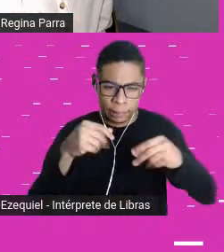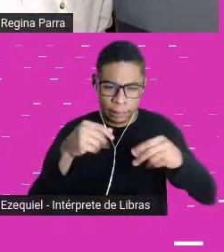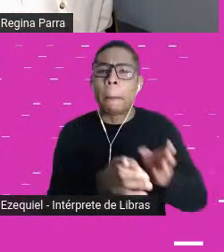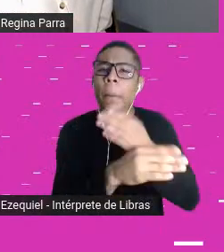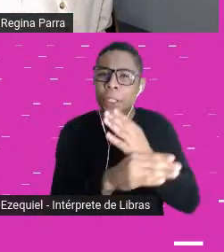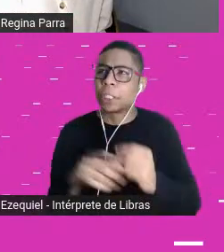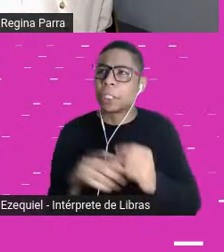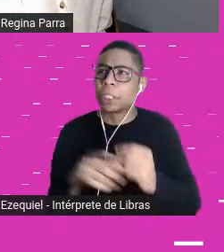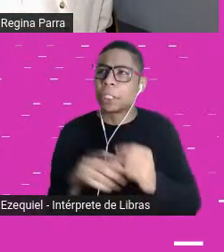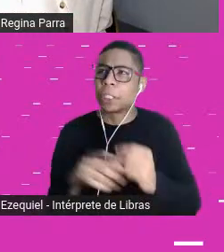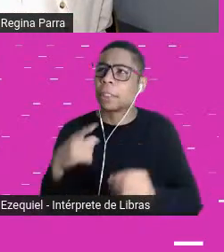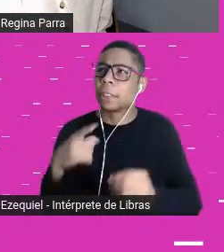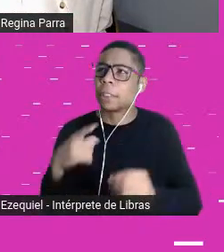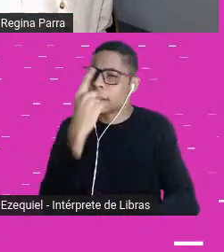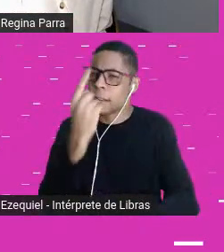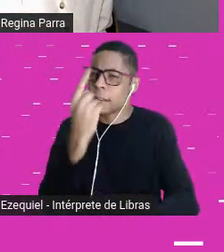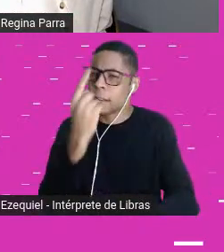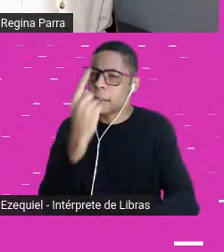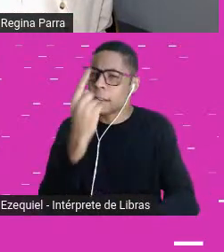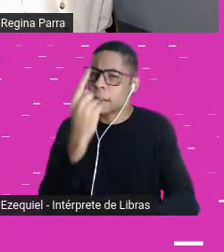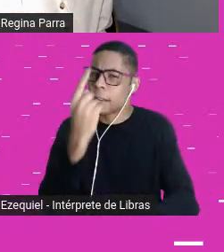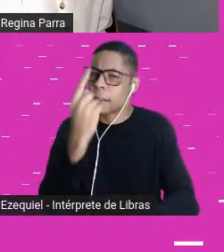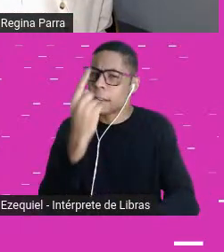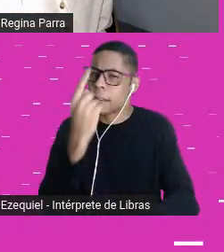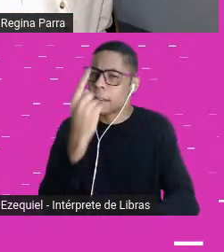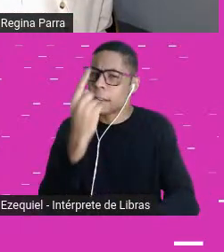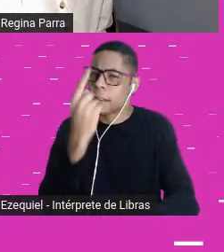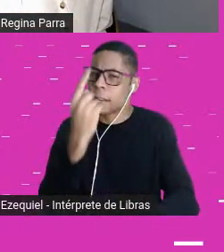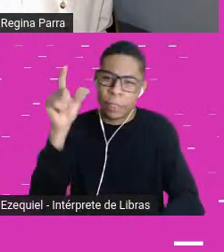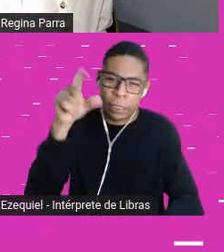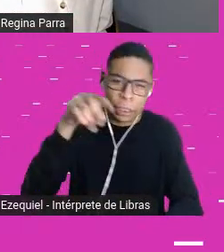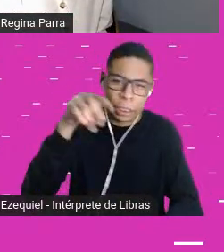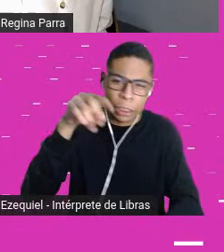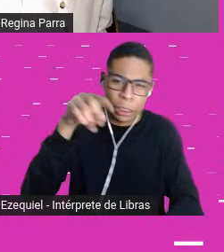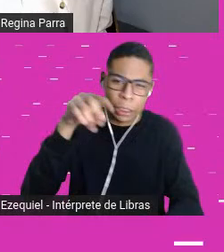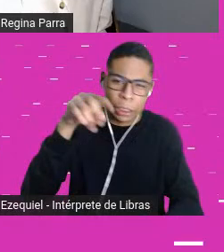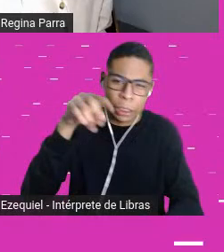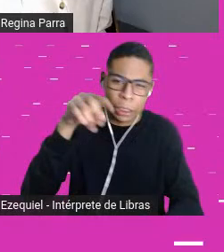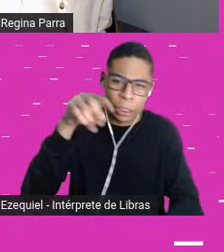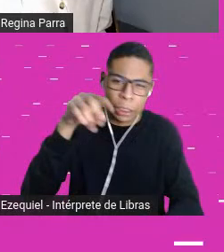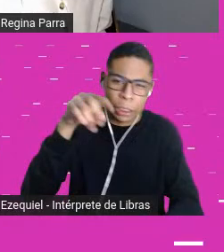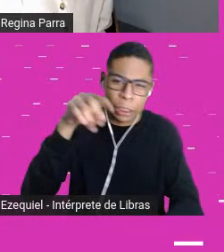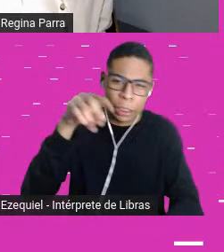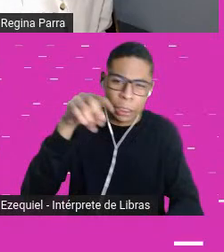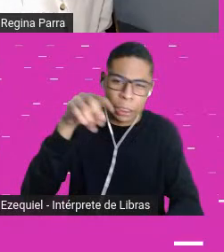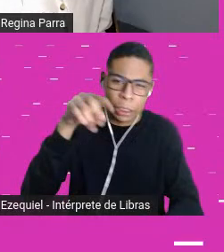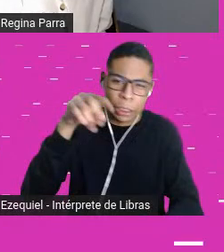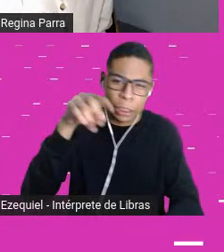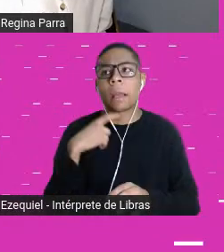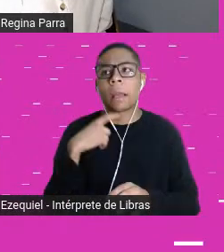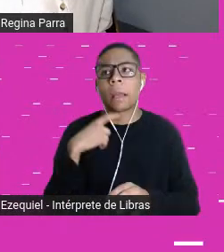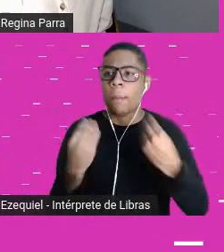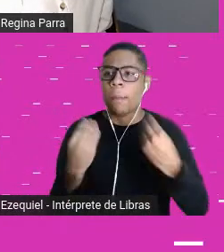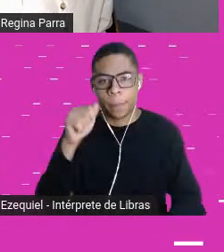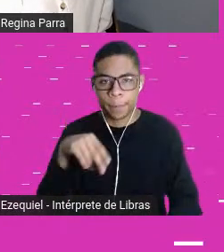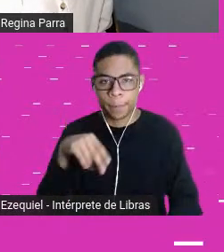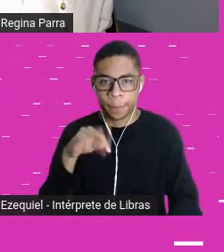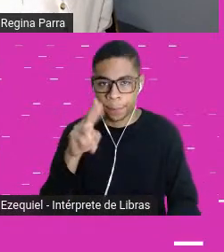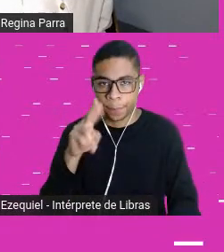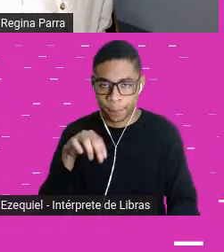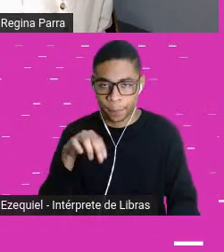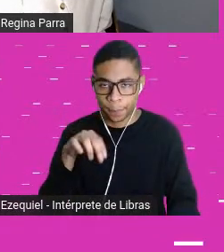a minha tese de projeto para o Antunes, e foi assim que eu passei no CPT para coordenar o núcleo de criação nessa